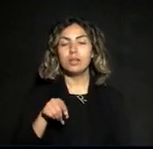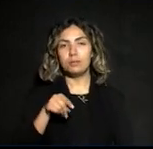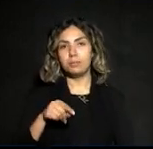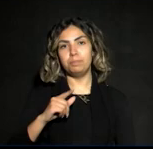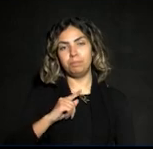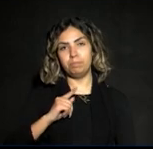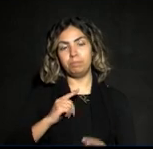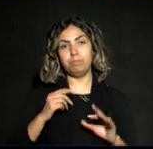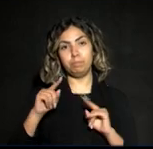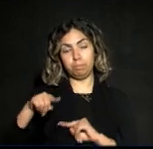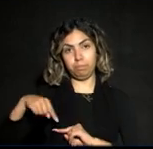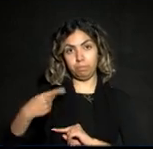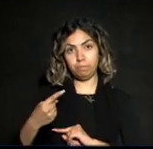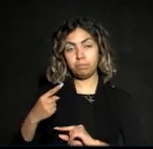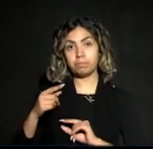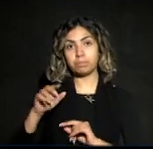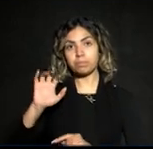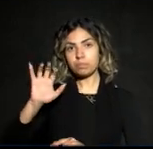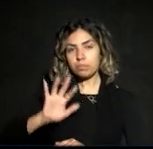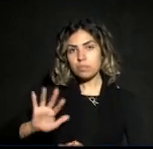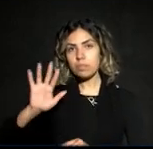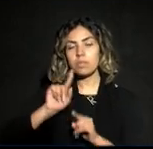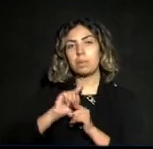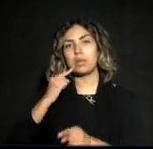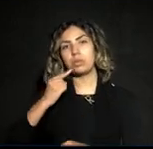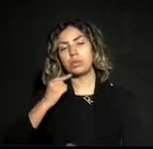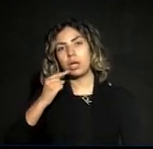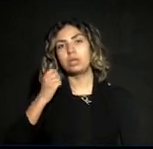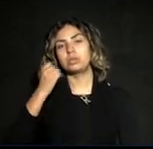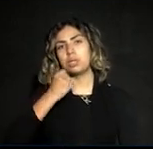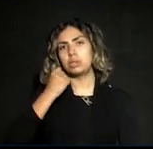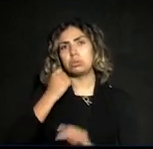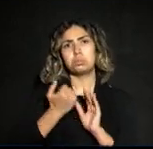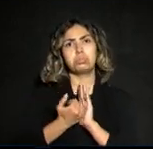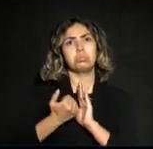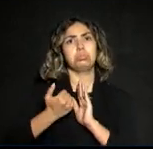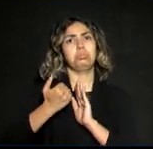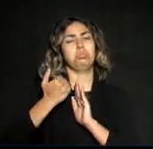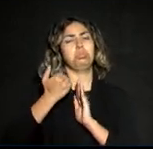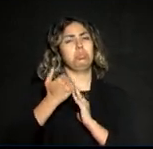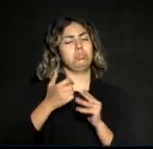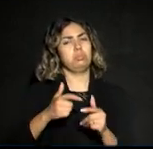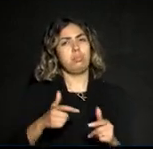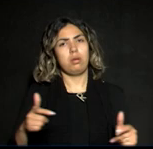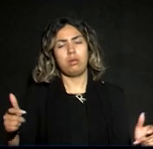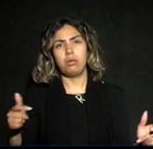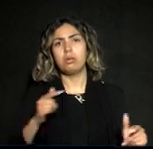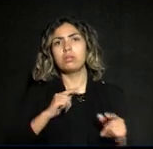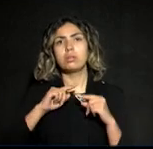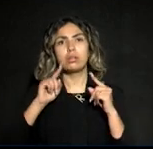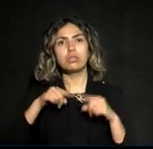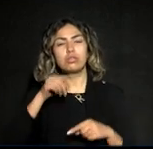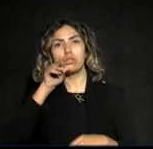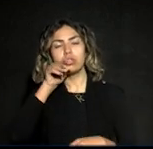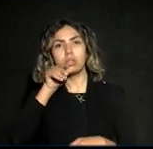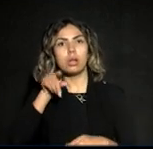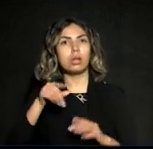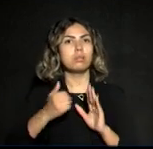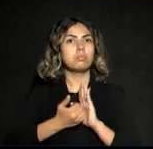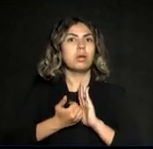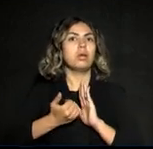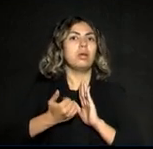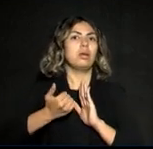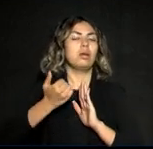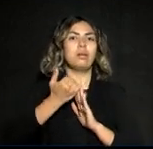gera após um aumento de Ministro de estado de deputados e senadores no Brasil ela é grande o funcionalismo público não tem aumentar muito tempo